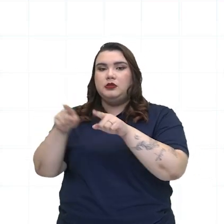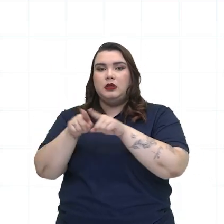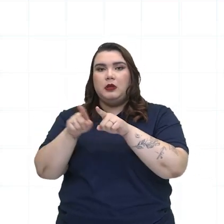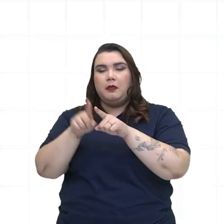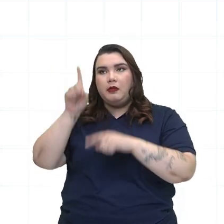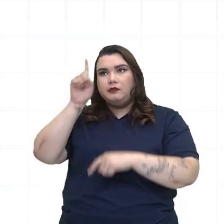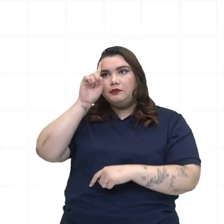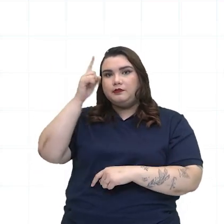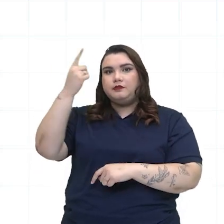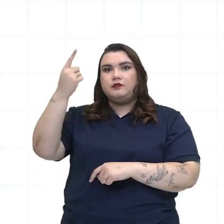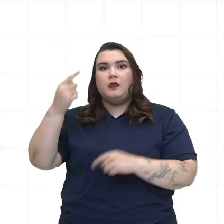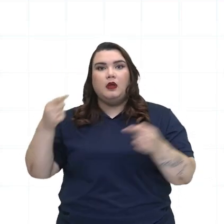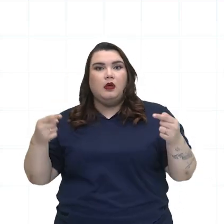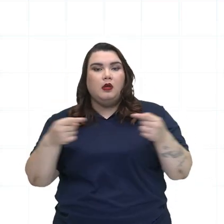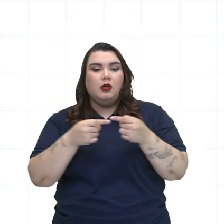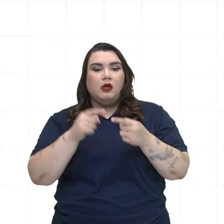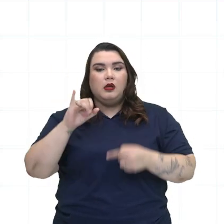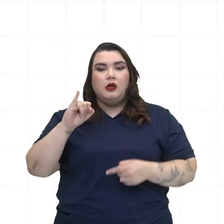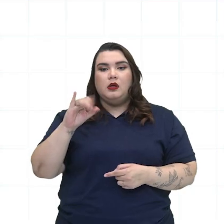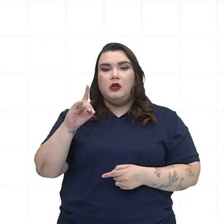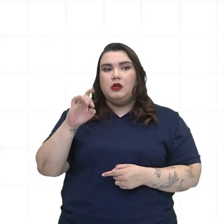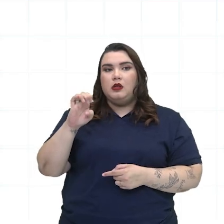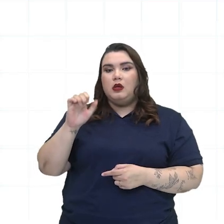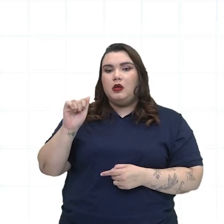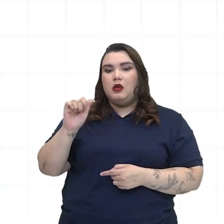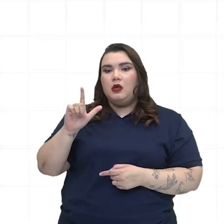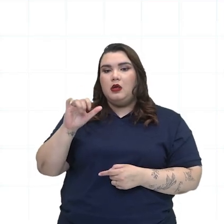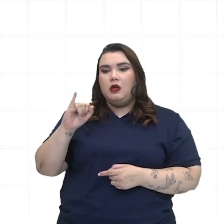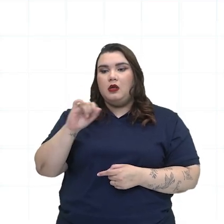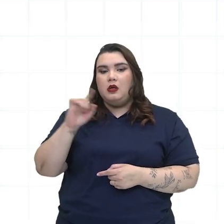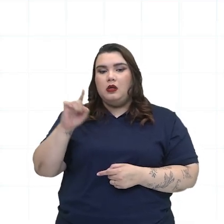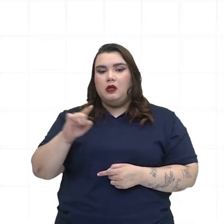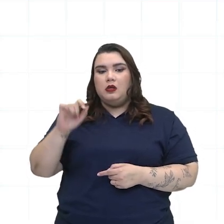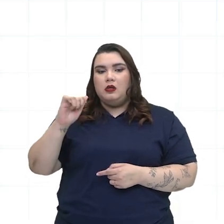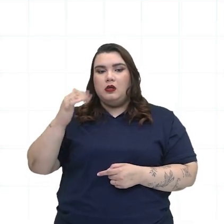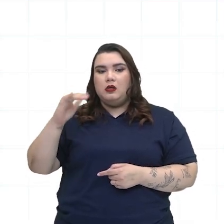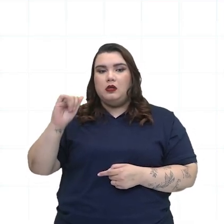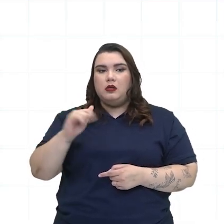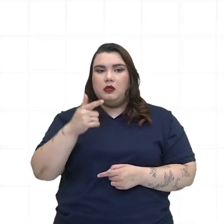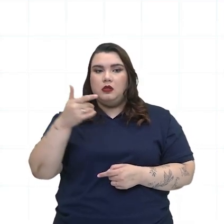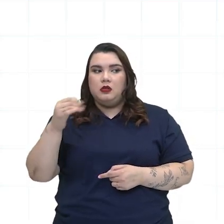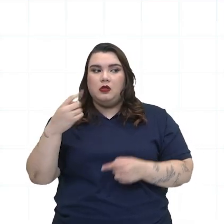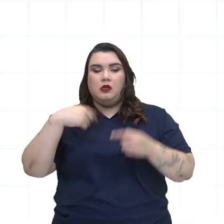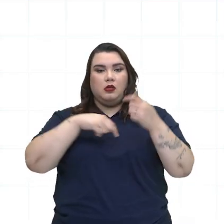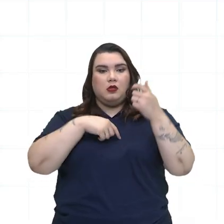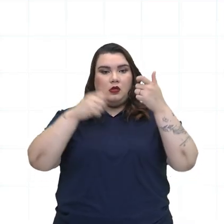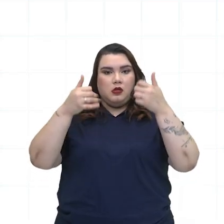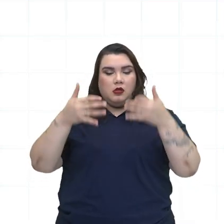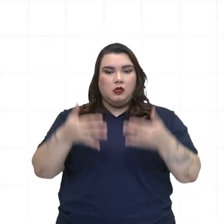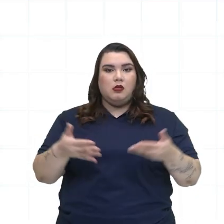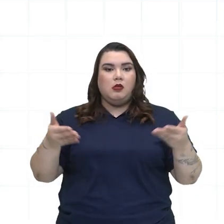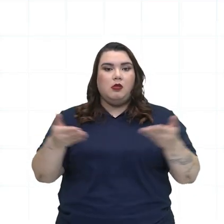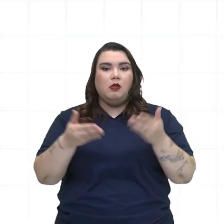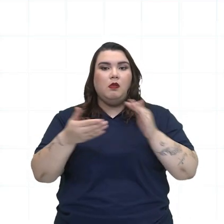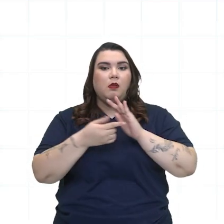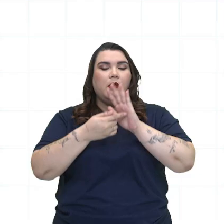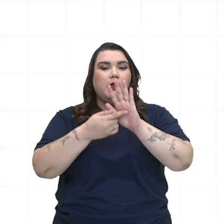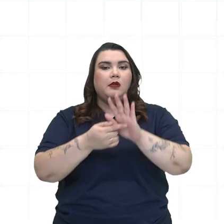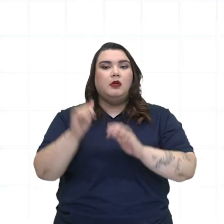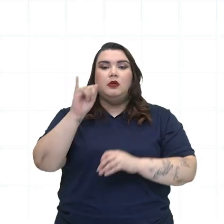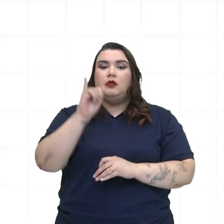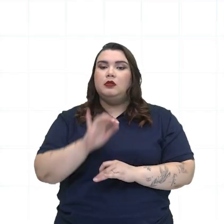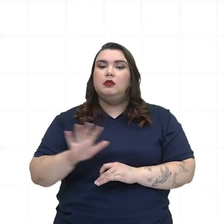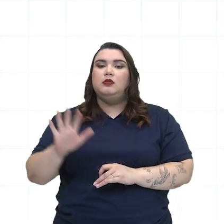idealização. E para a gente falar do romantismo, a gente vai trazer aqui para a nossa sala uma imagem de uma obra referência